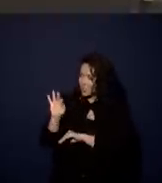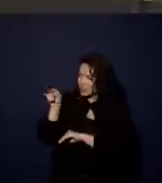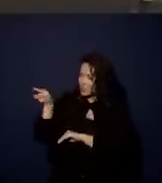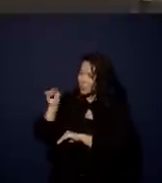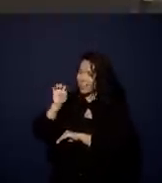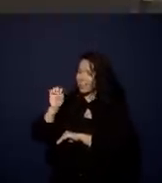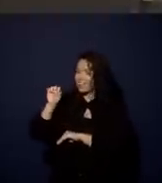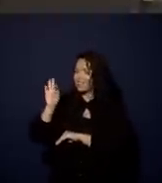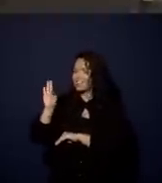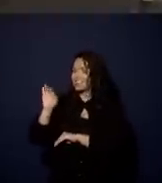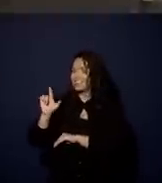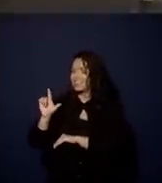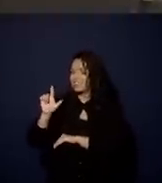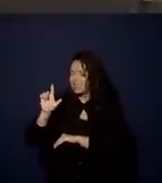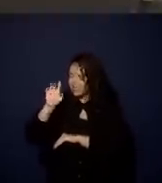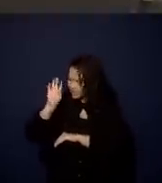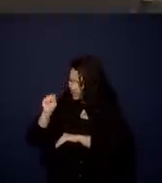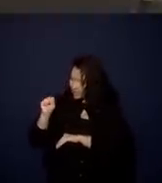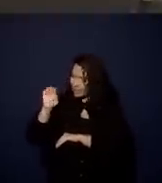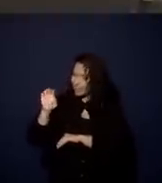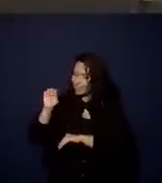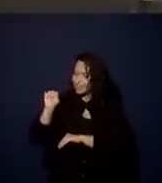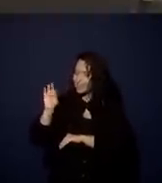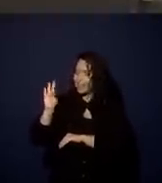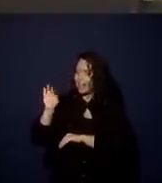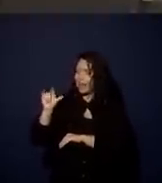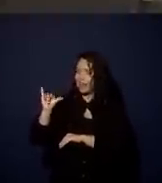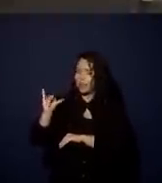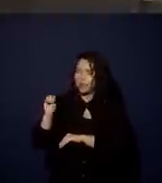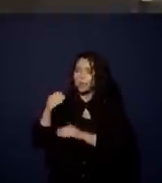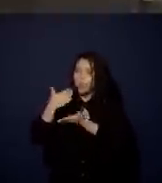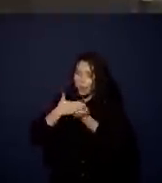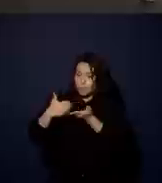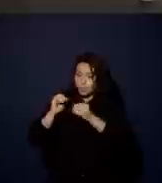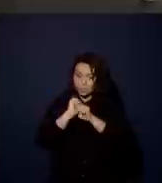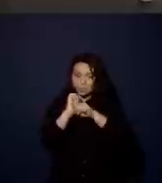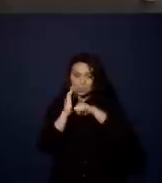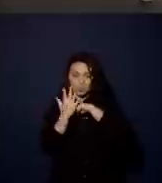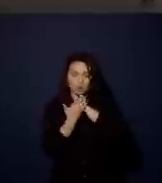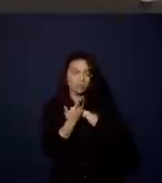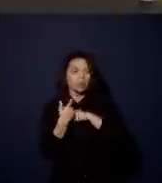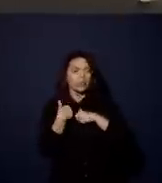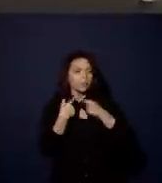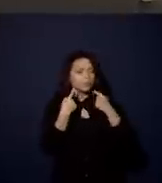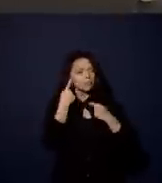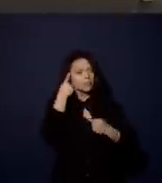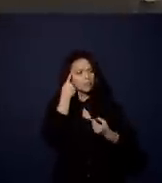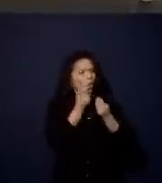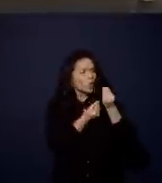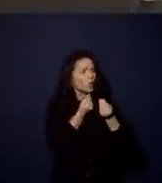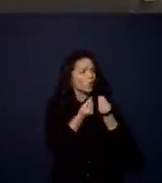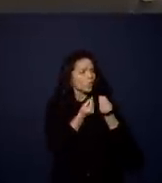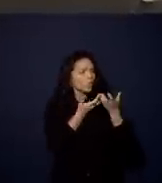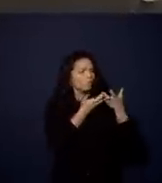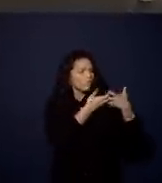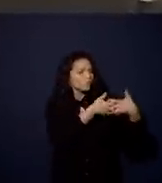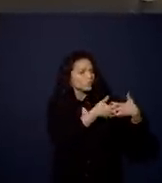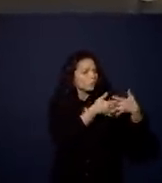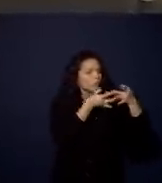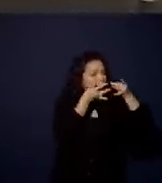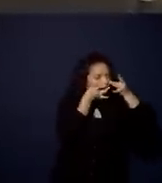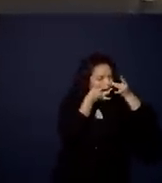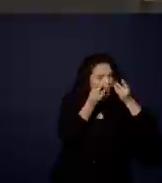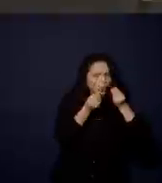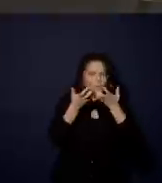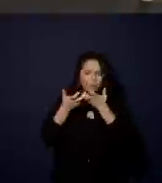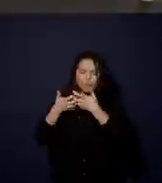acho que assim o momento em que a banda me iniciou e a gente vê os dois lados né ver o físico e o digital a gente